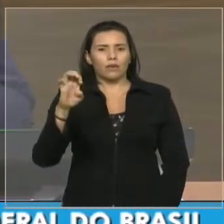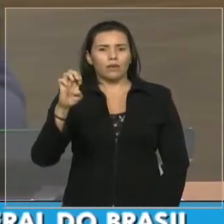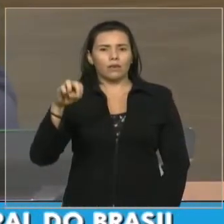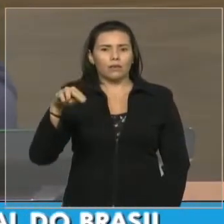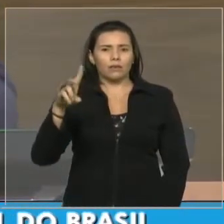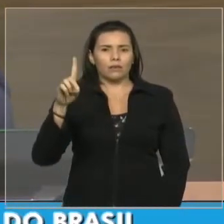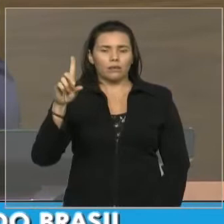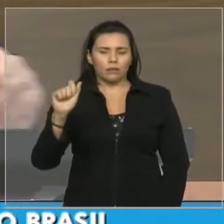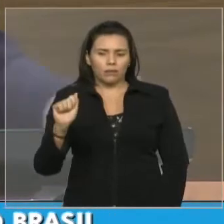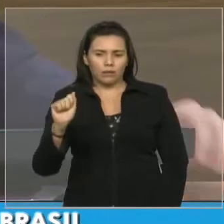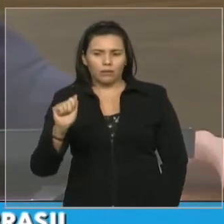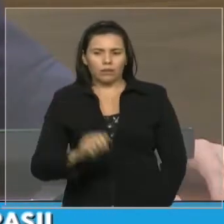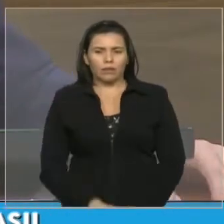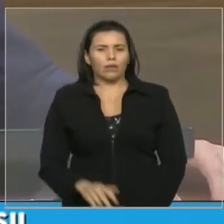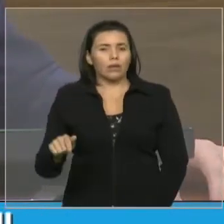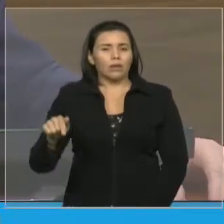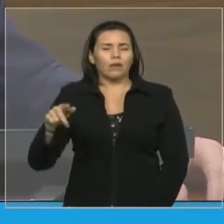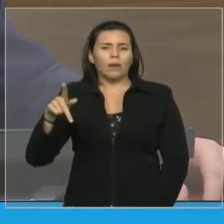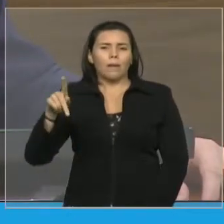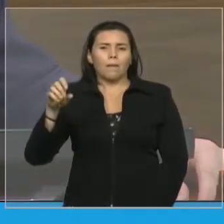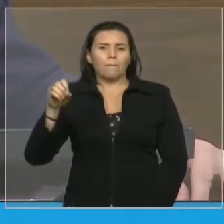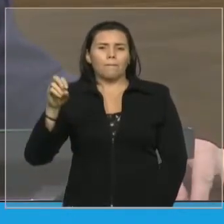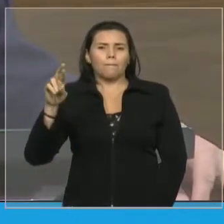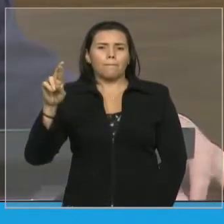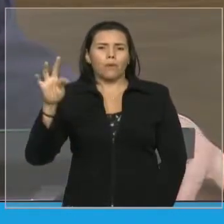por portaria, concedesse